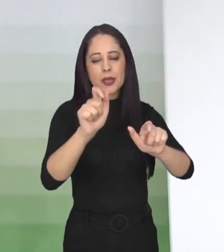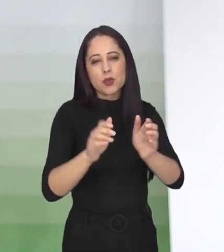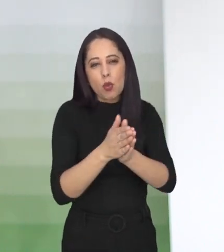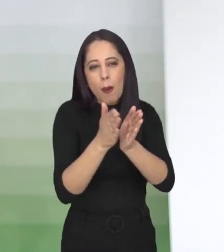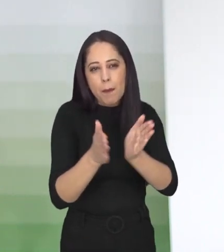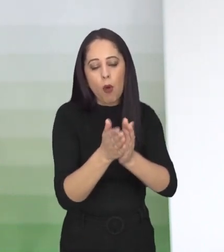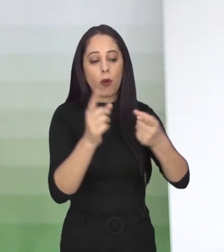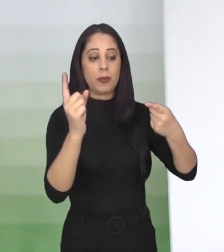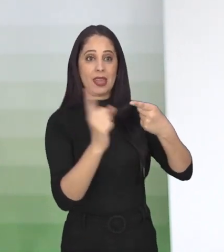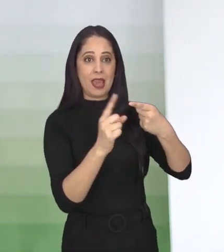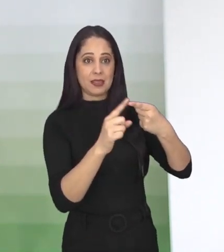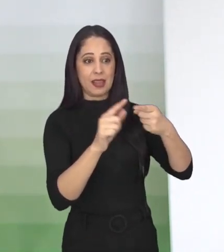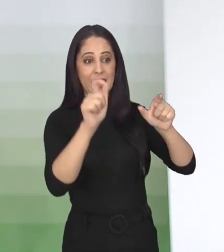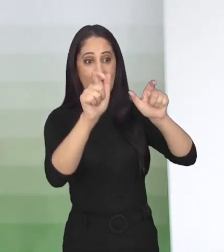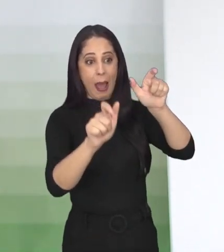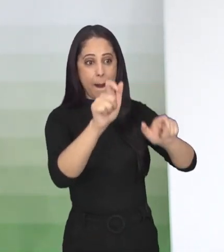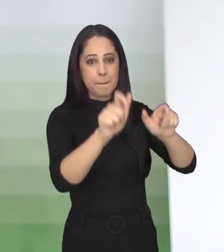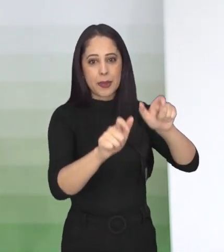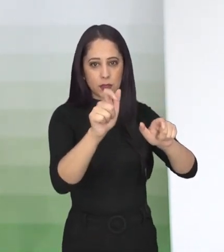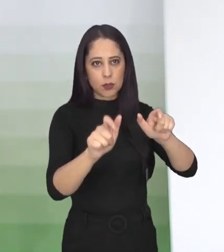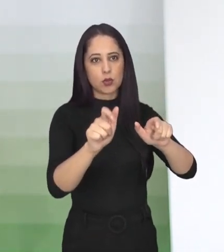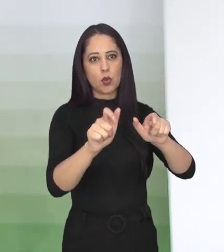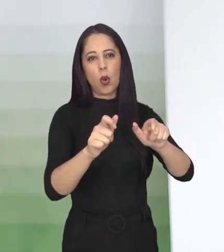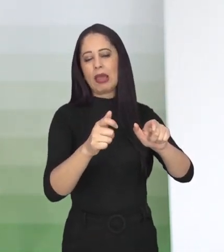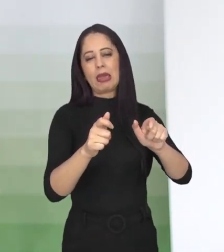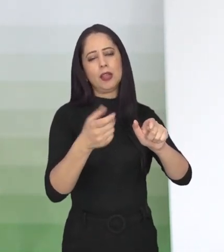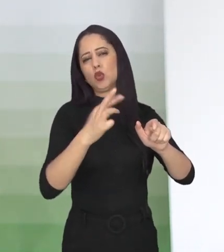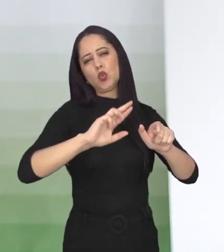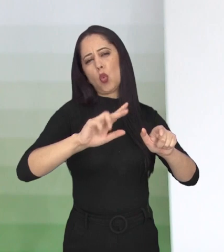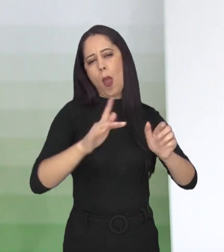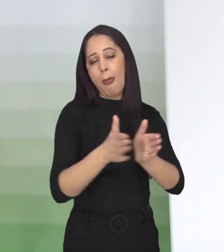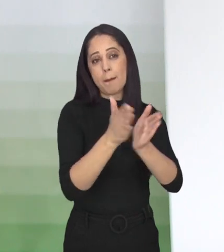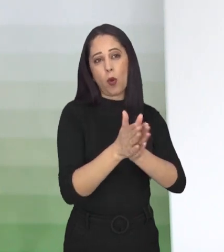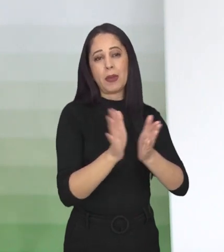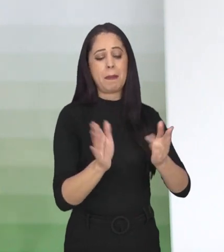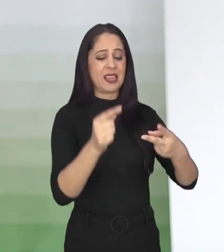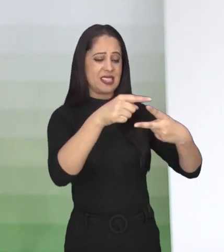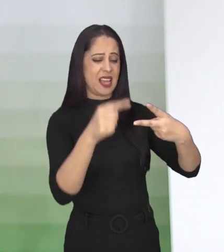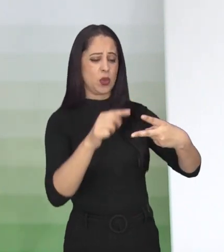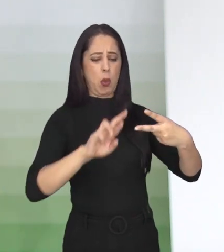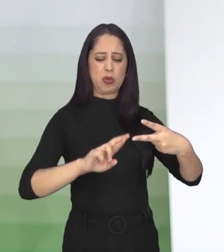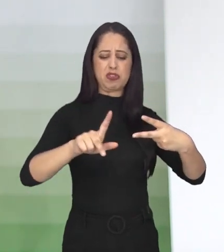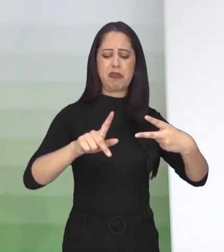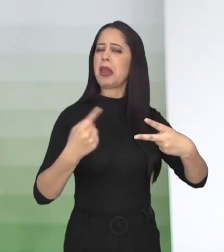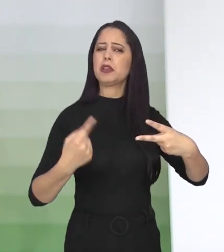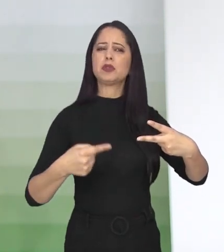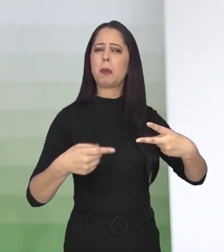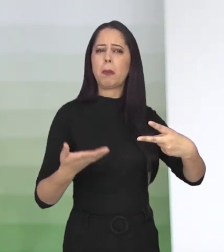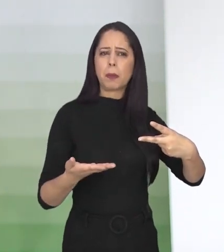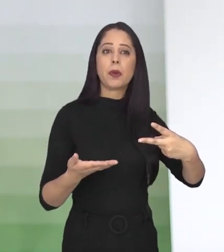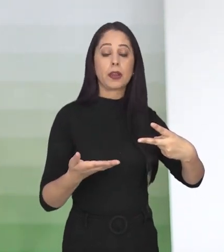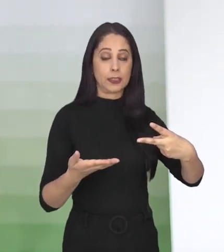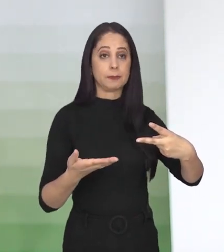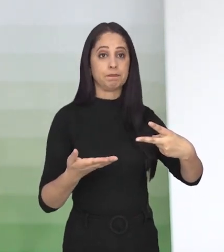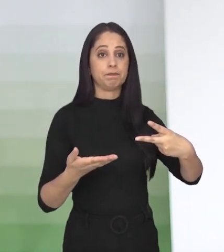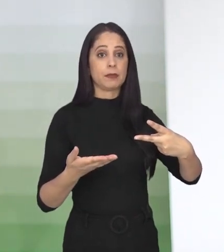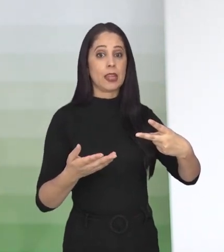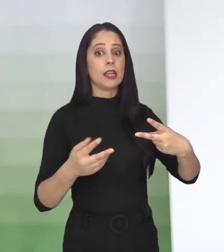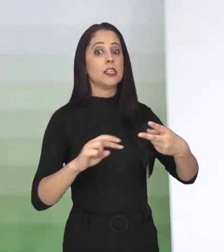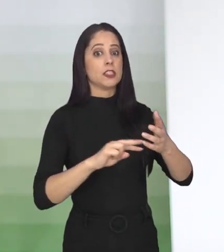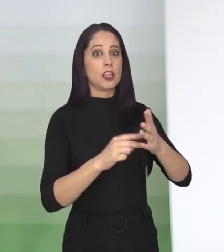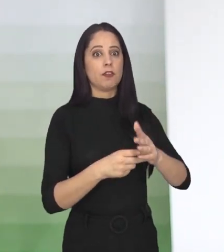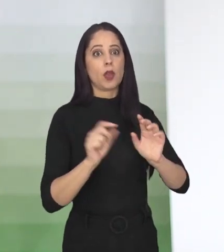renda. E a REURB-E é para aquelas pessoas que não estão enquadradas em baixa renda. A diferença entre as duas modalidades de